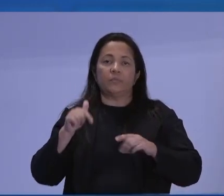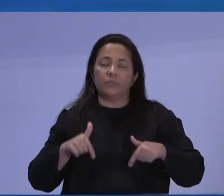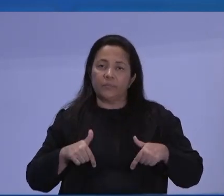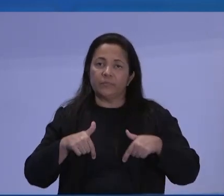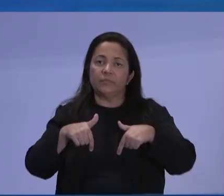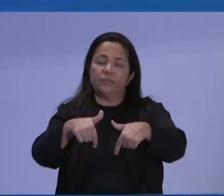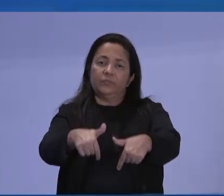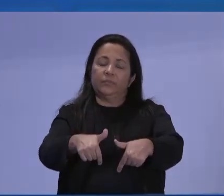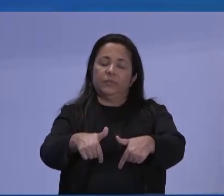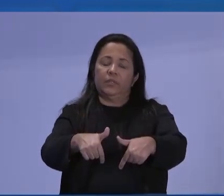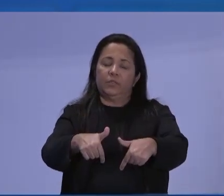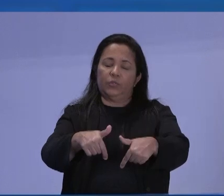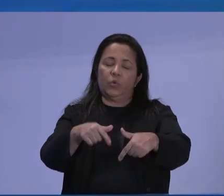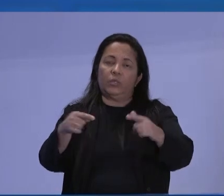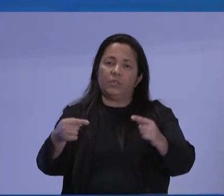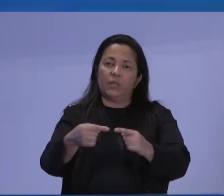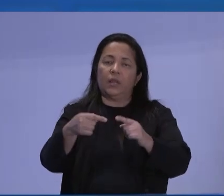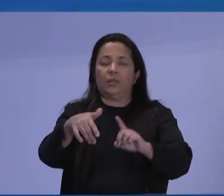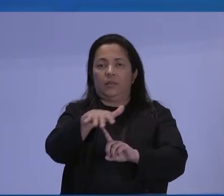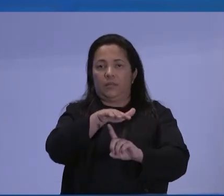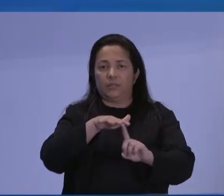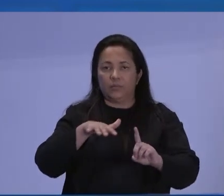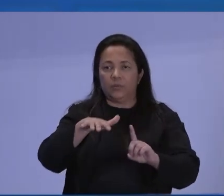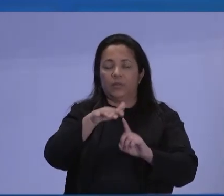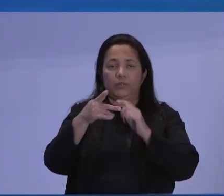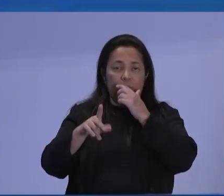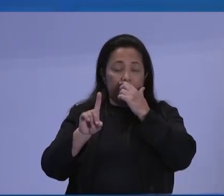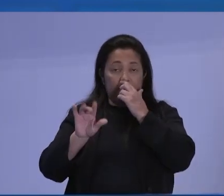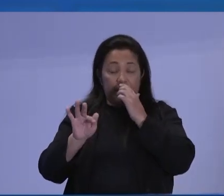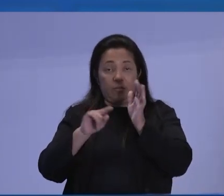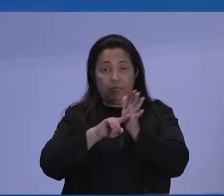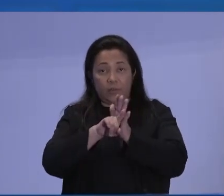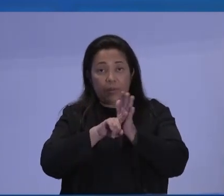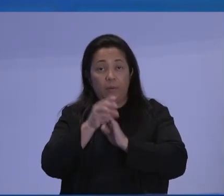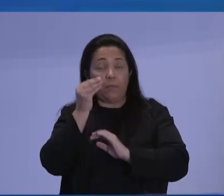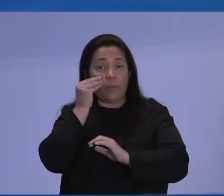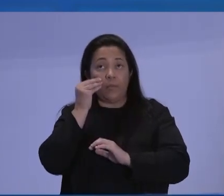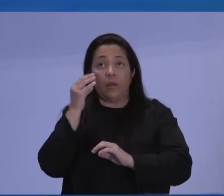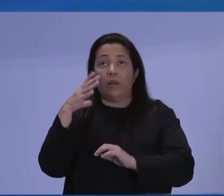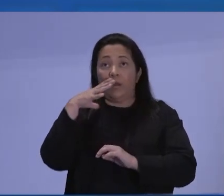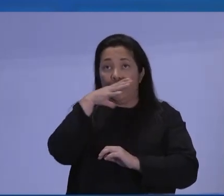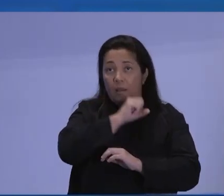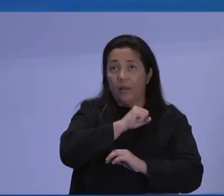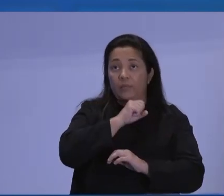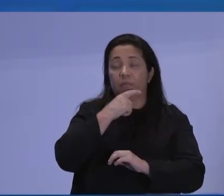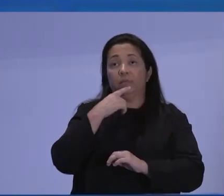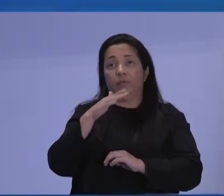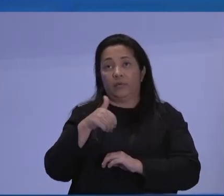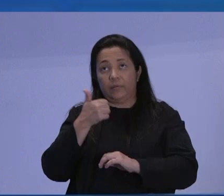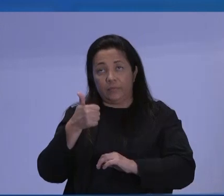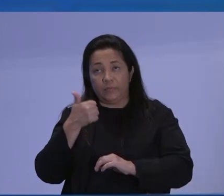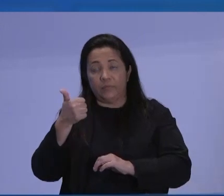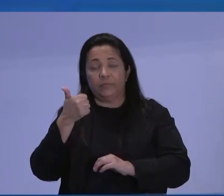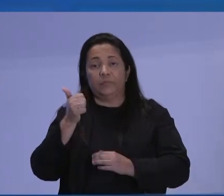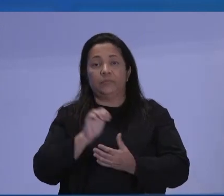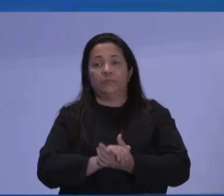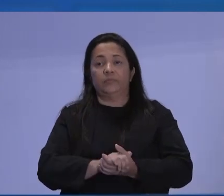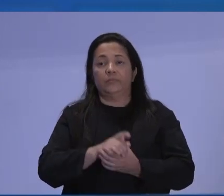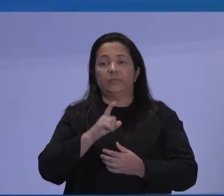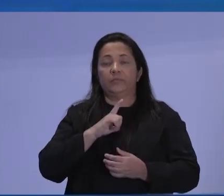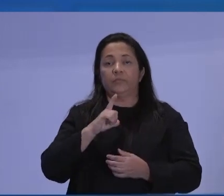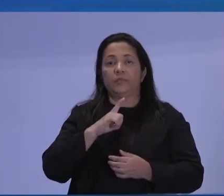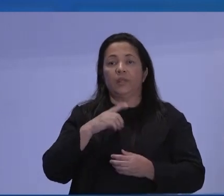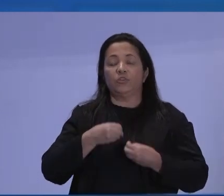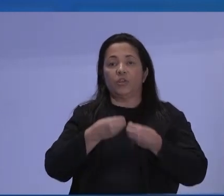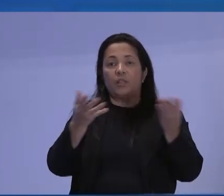evoluções que nós precisamos, foi realmente a introdução do teste rápido MLflow. Já foram distribuídos quase 40 mil